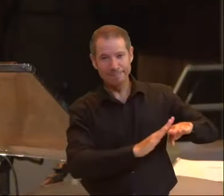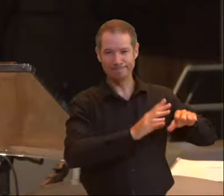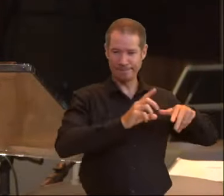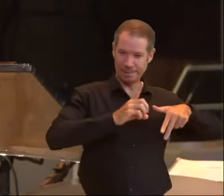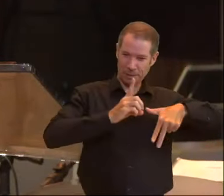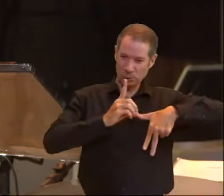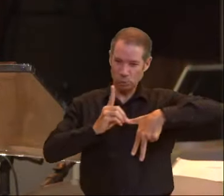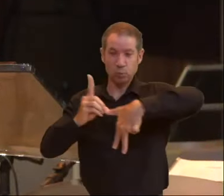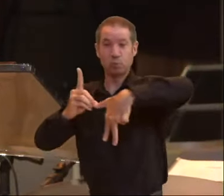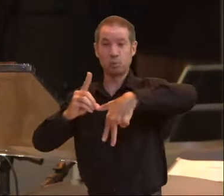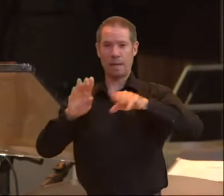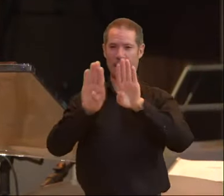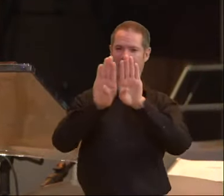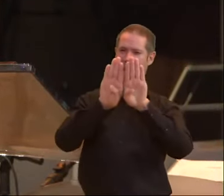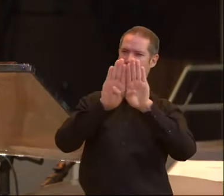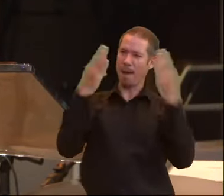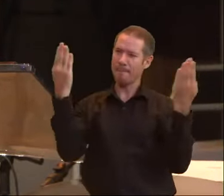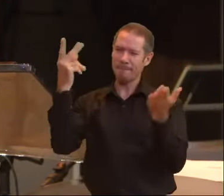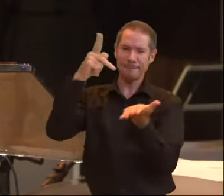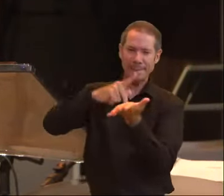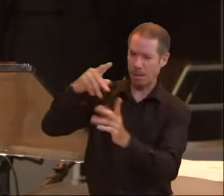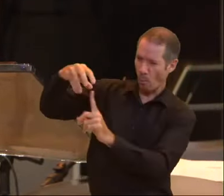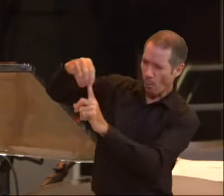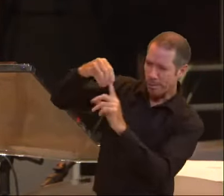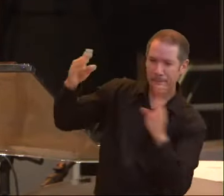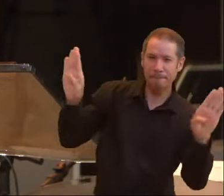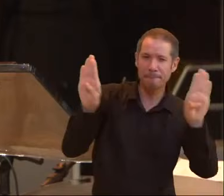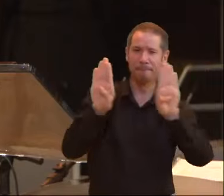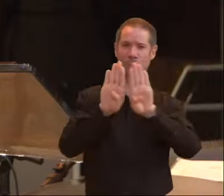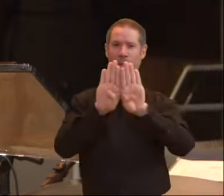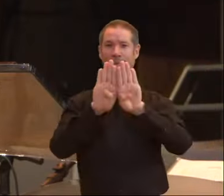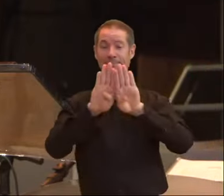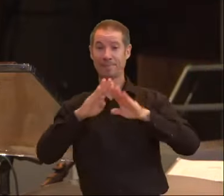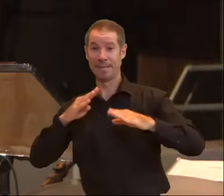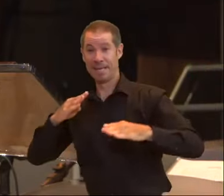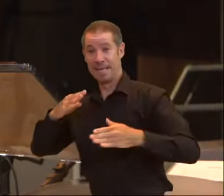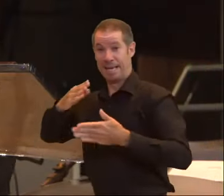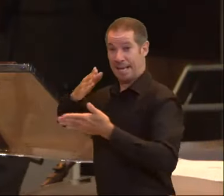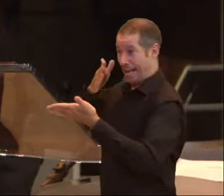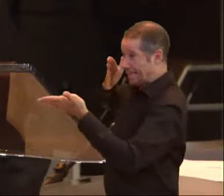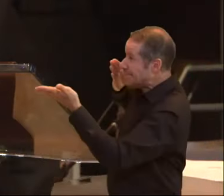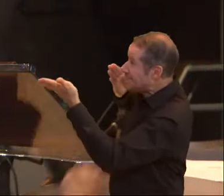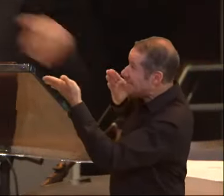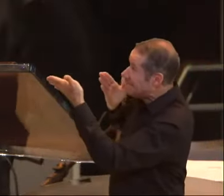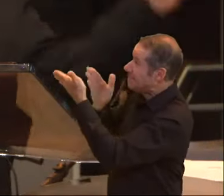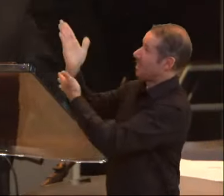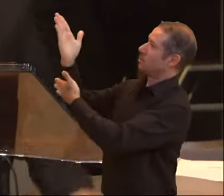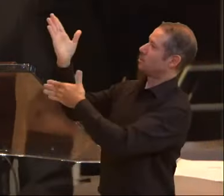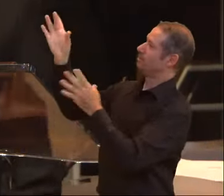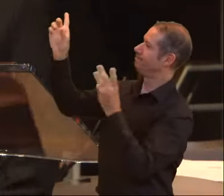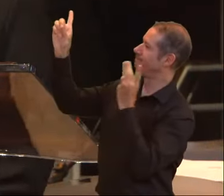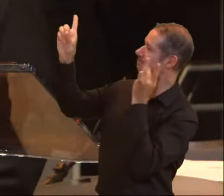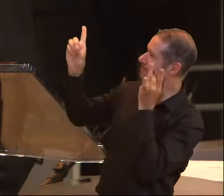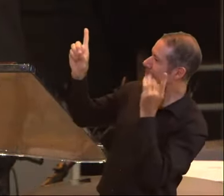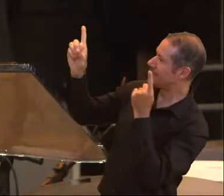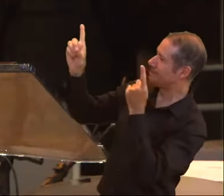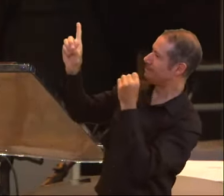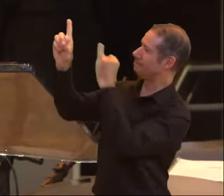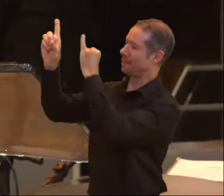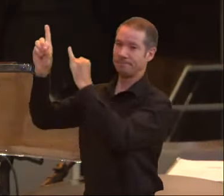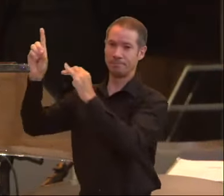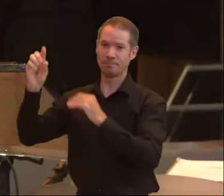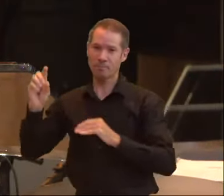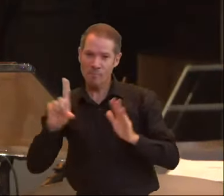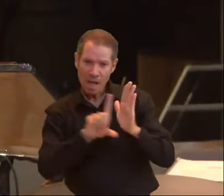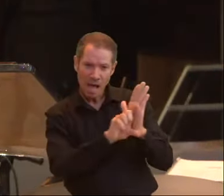ela. Ele abre a verdadeira e a única porta que dá acesso à presença do Pai. A lei não estava conduzindo